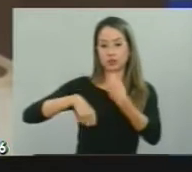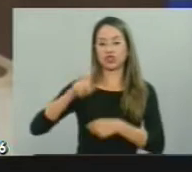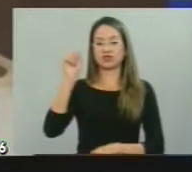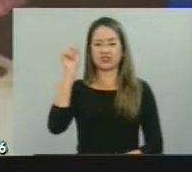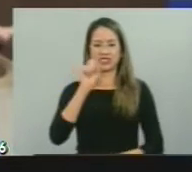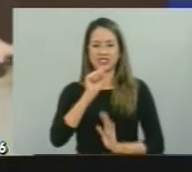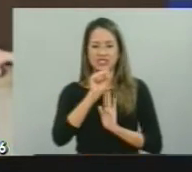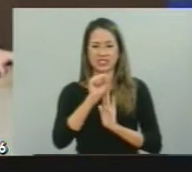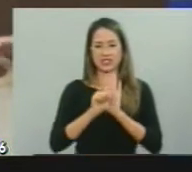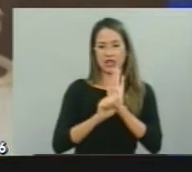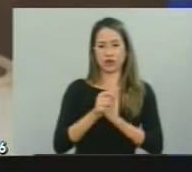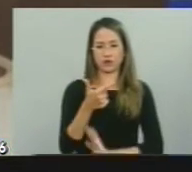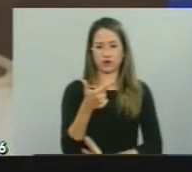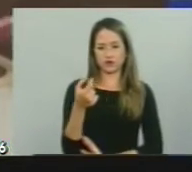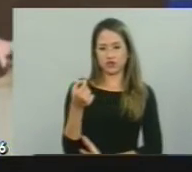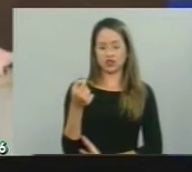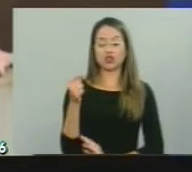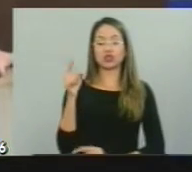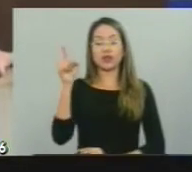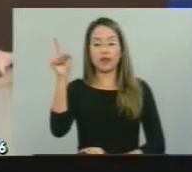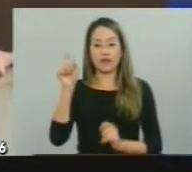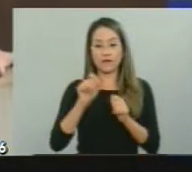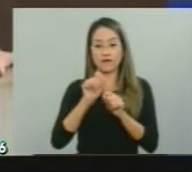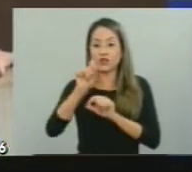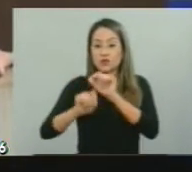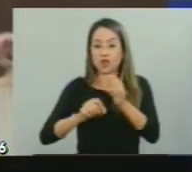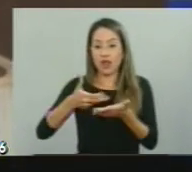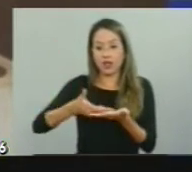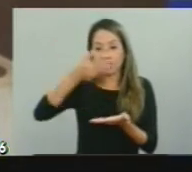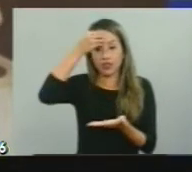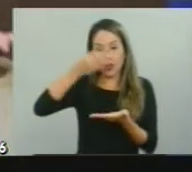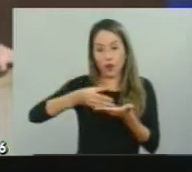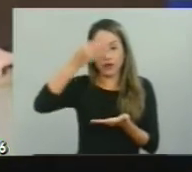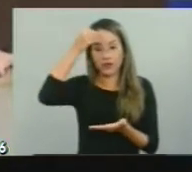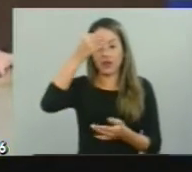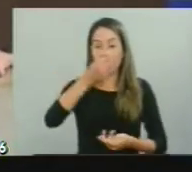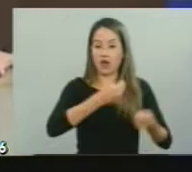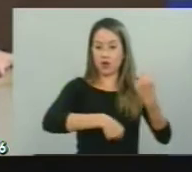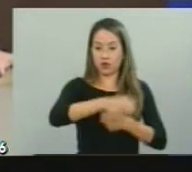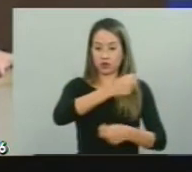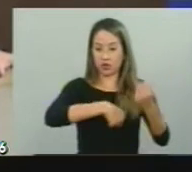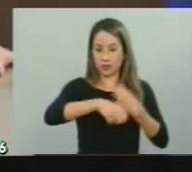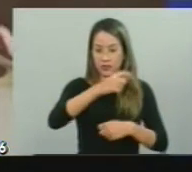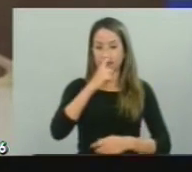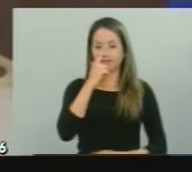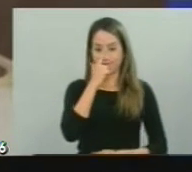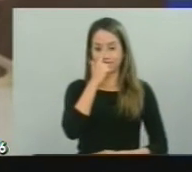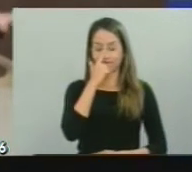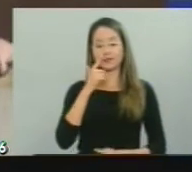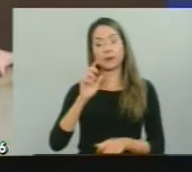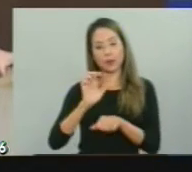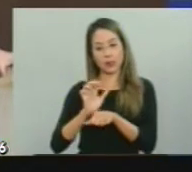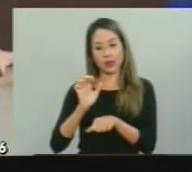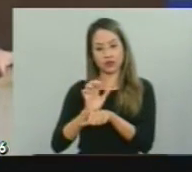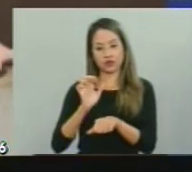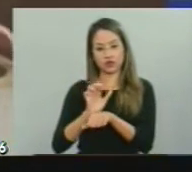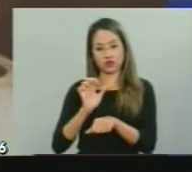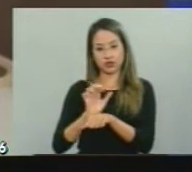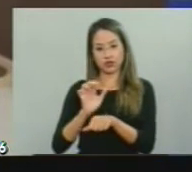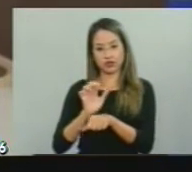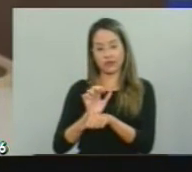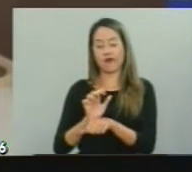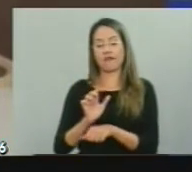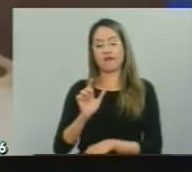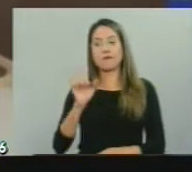XX desenhou um conjunto de teorias econômicas que baseou, inclusive, o estado do welfare